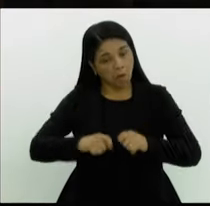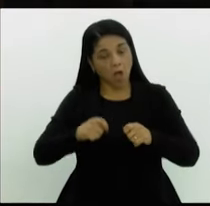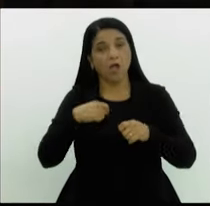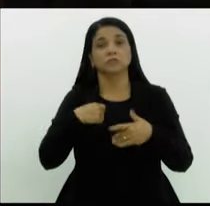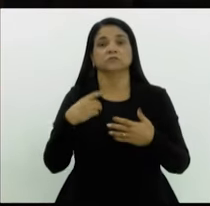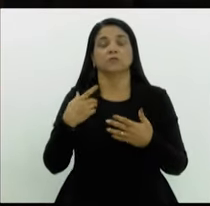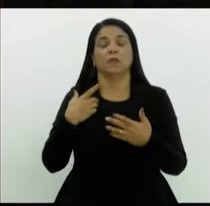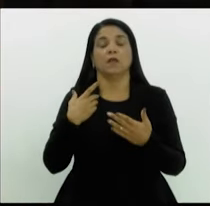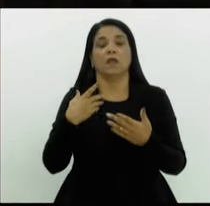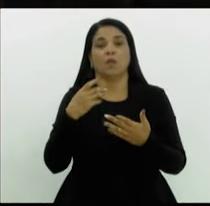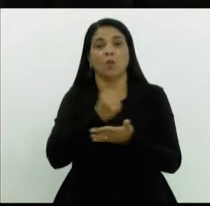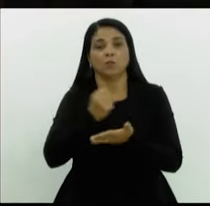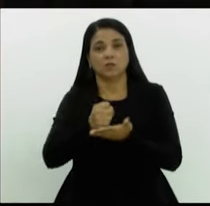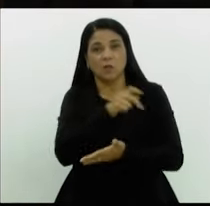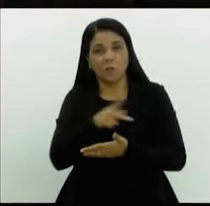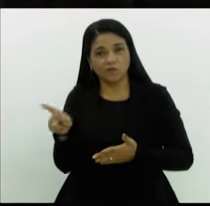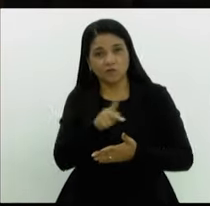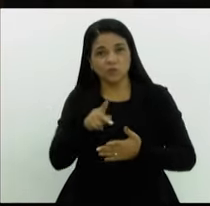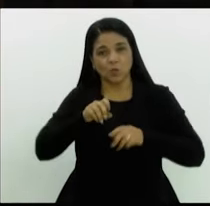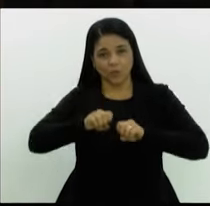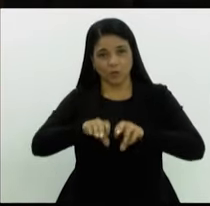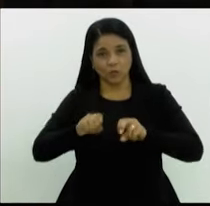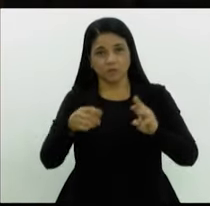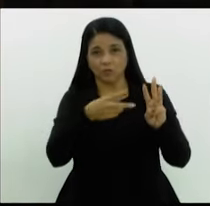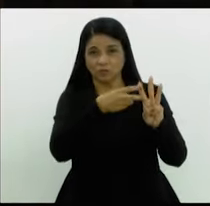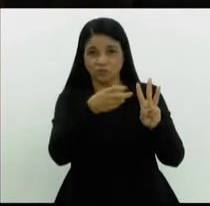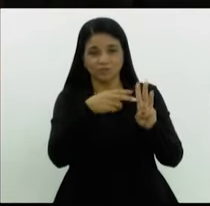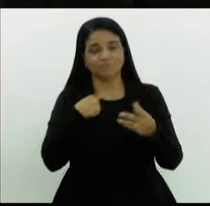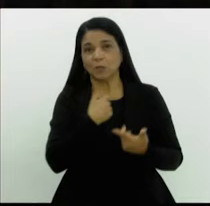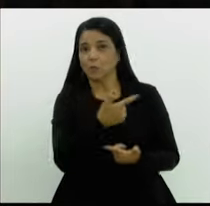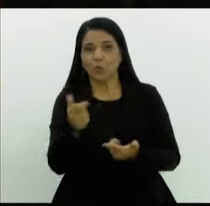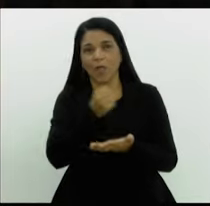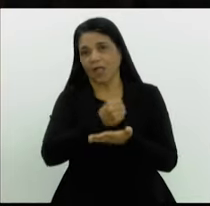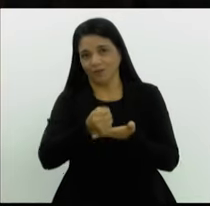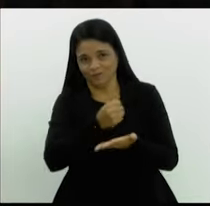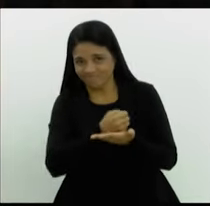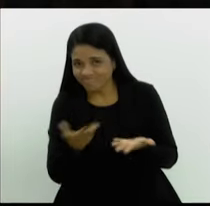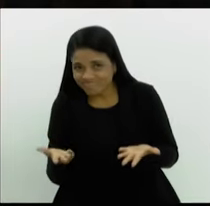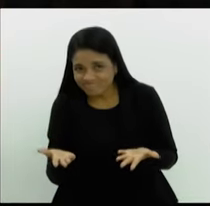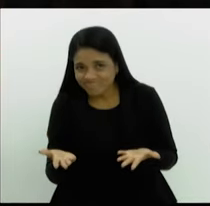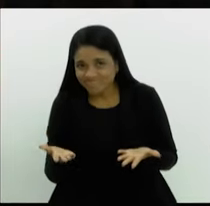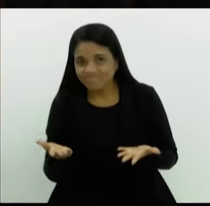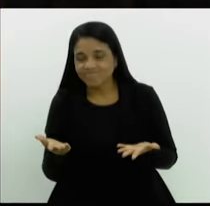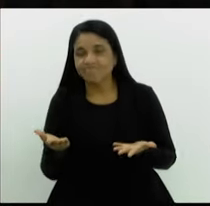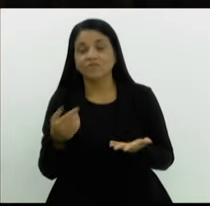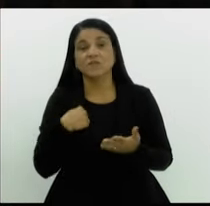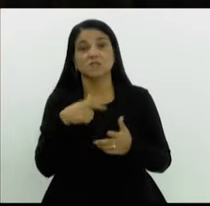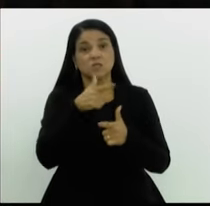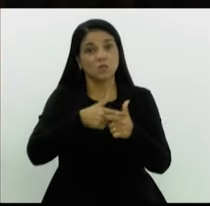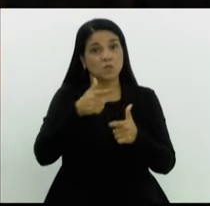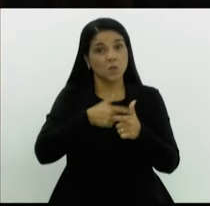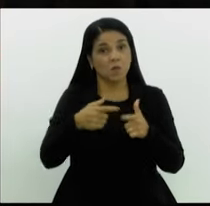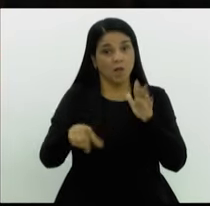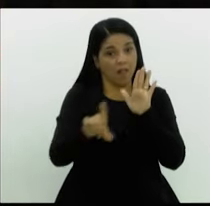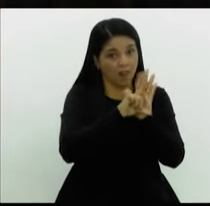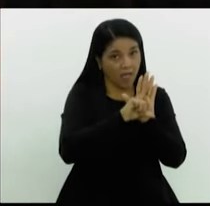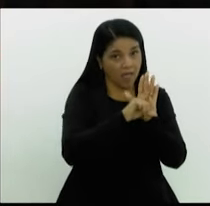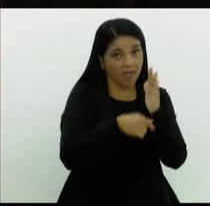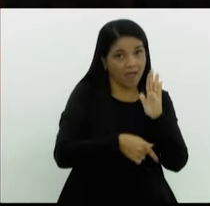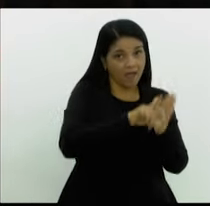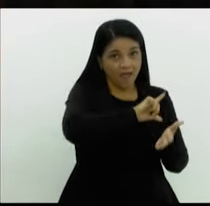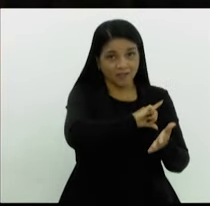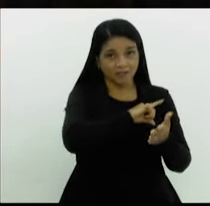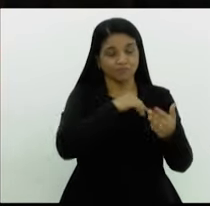educação indígena e também não contrata. Se o problema é que parte da legislação anterior foi